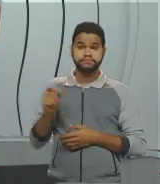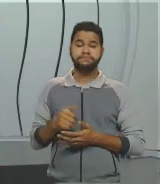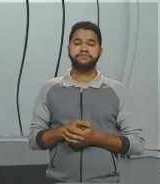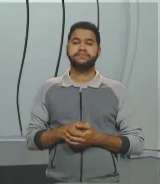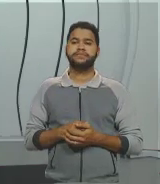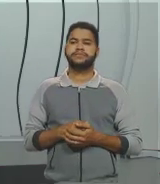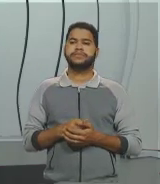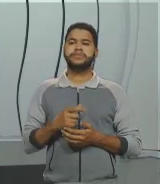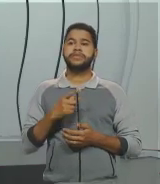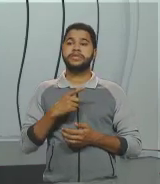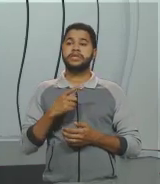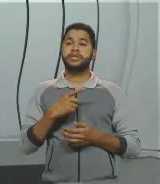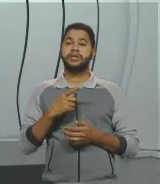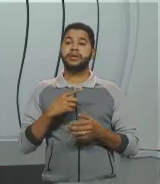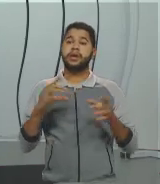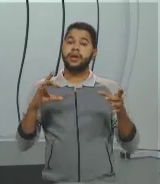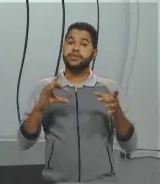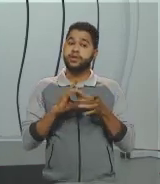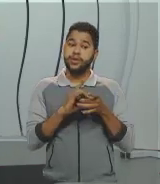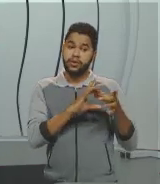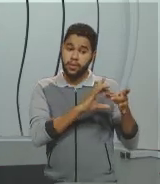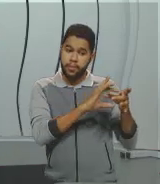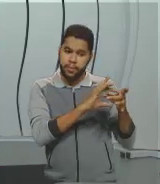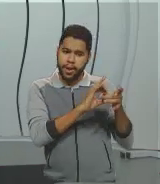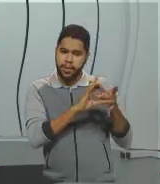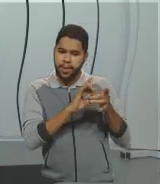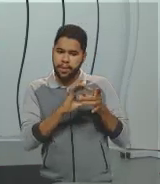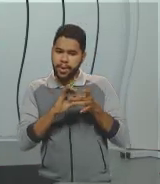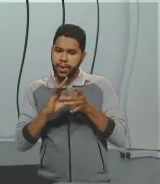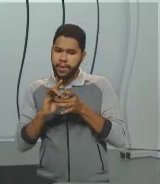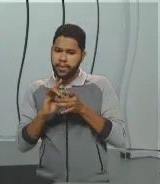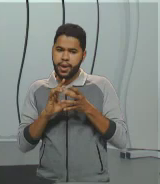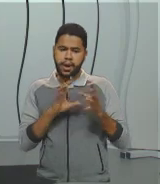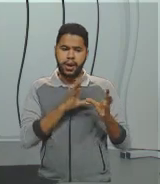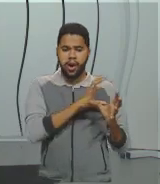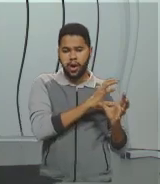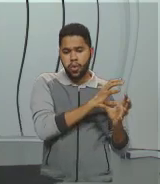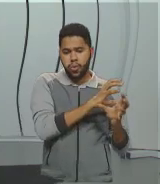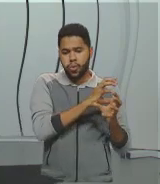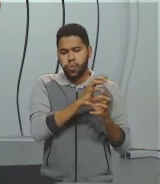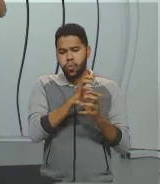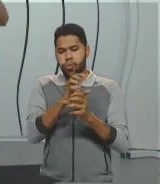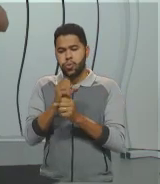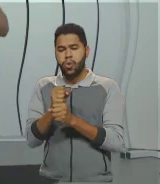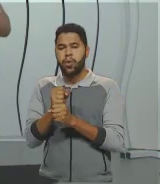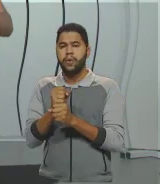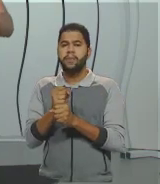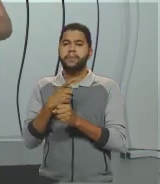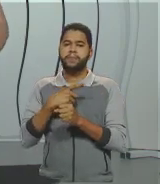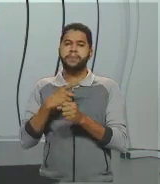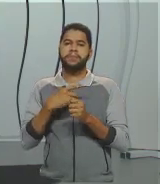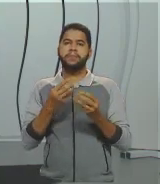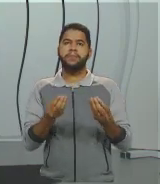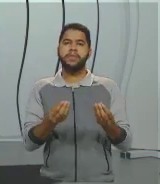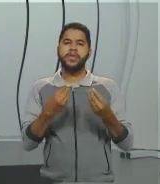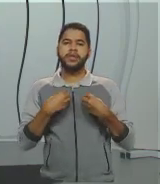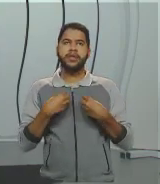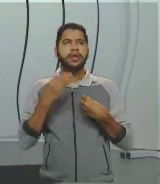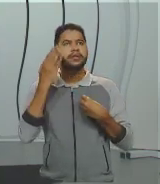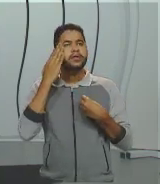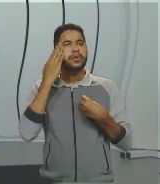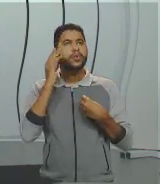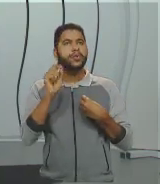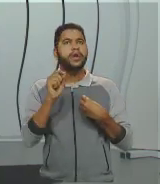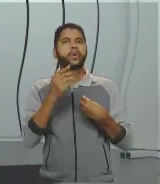gente tem que voltar agora lá na associação em série, que a soma das tensões me dá a tensão total. Então, a